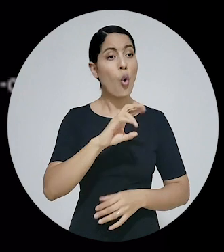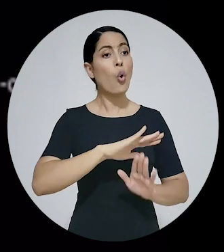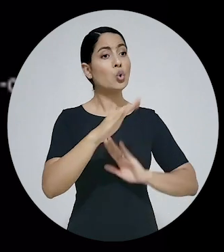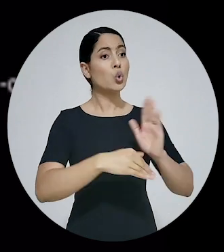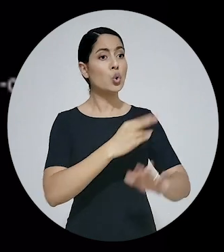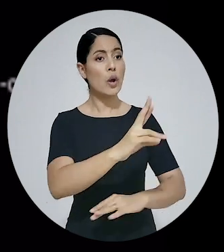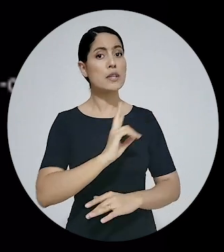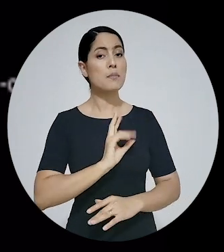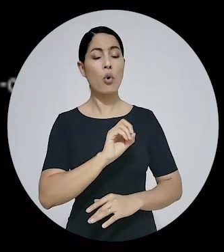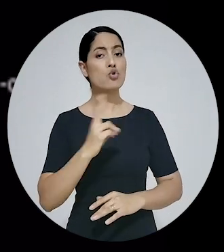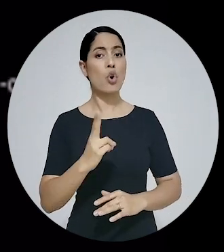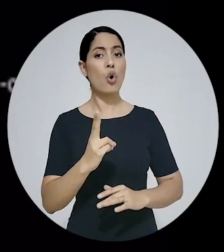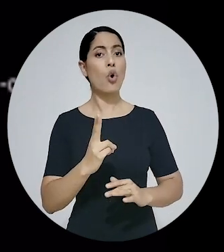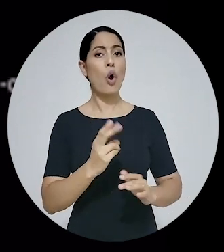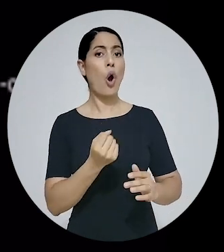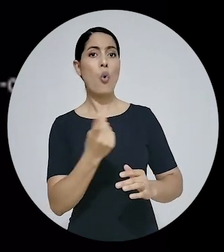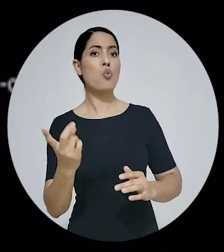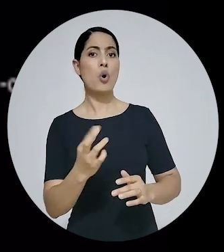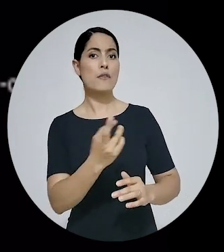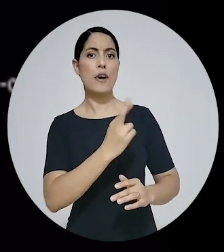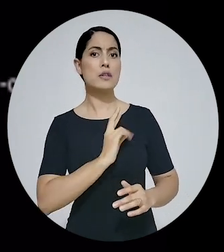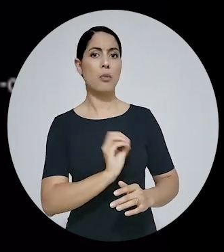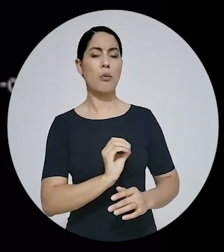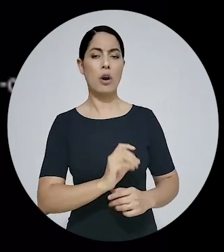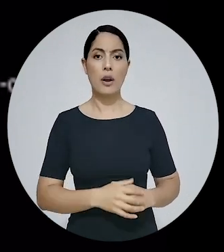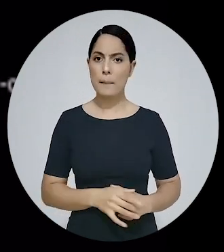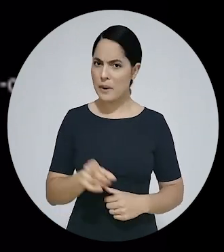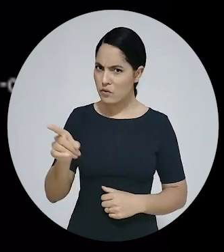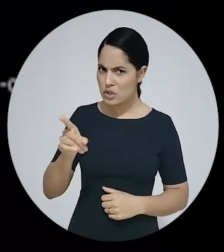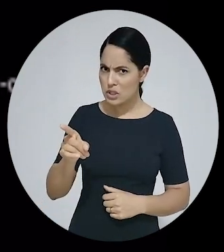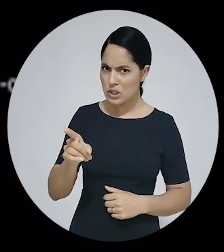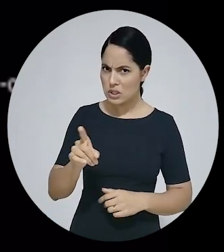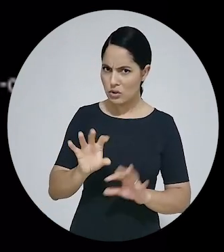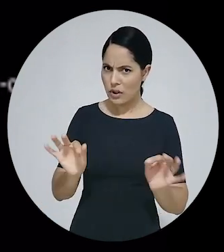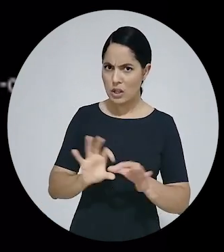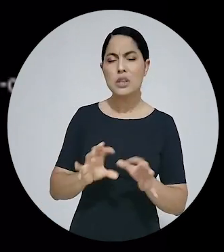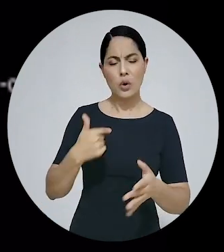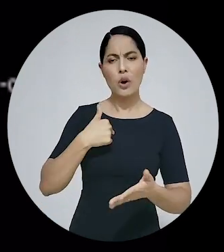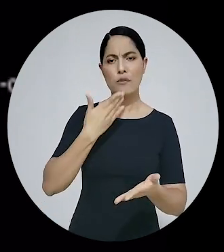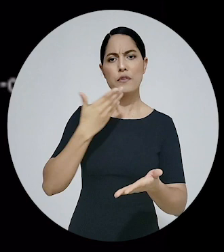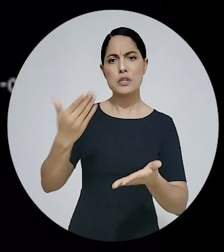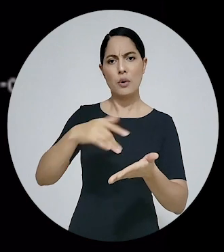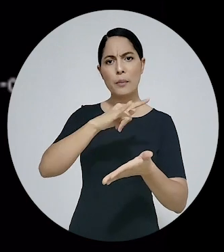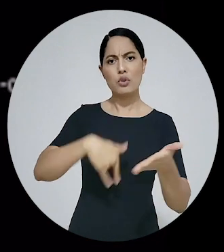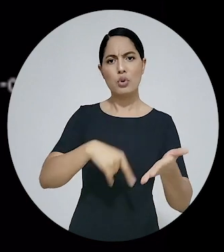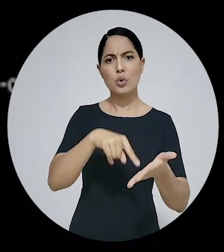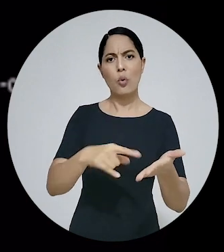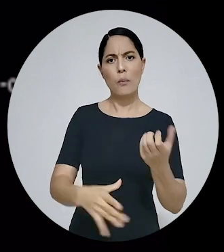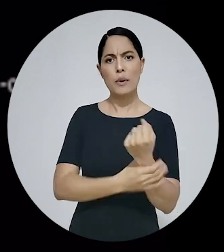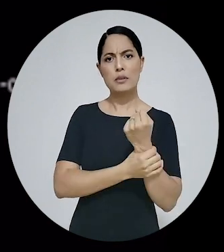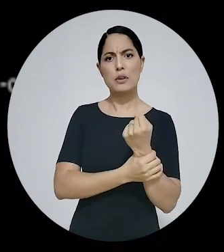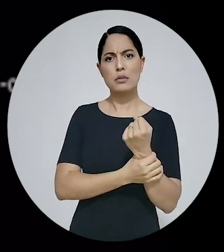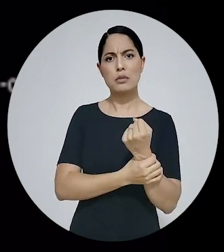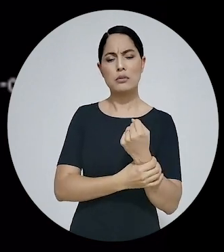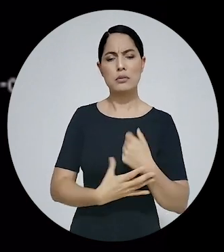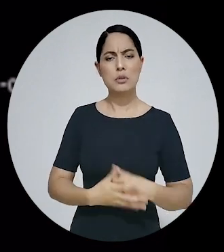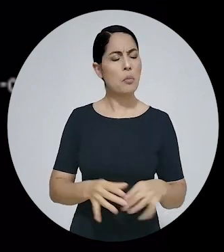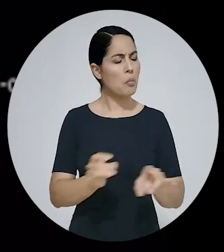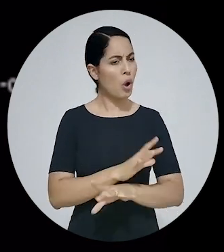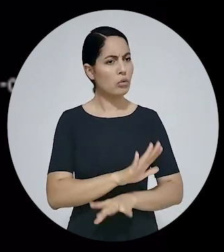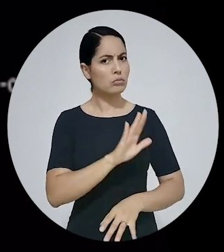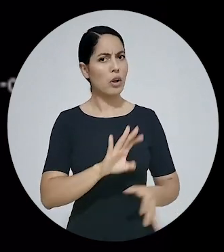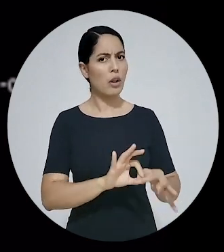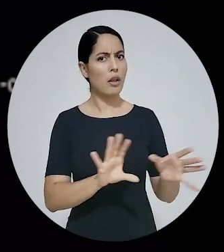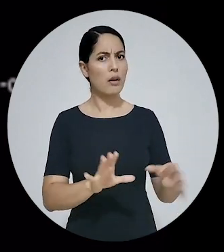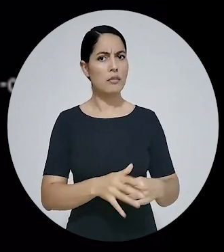direito ao silêncio completamente, certo. ou então ele Vossa vai Excelência responder não as vai perguntas do permitir. juízo e do Ministério Certo, mas eu preciso formular um requerimento, eu queria que a senhora me formule seu assegurasse a